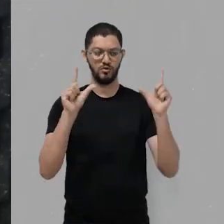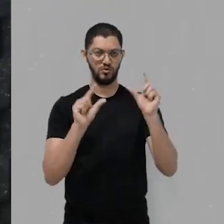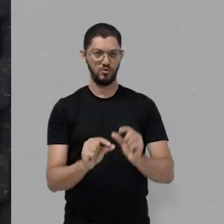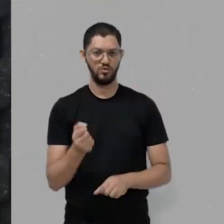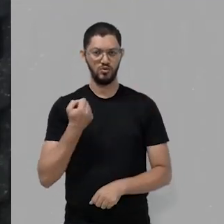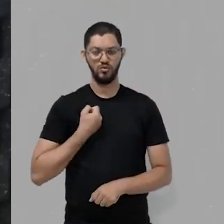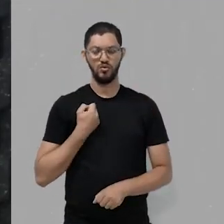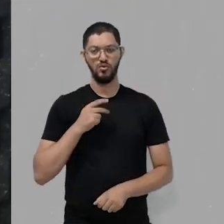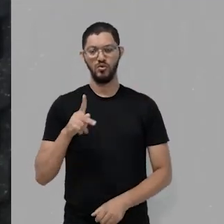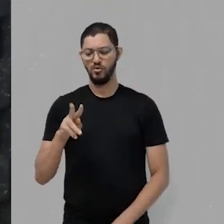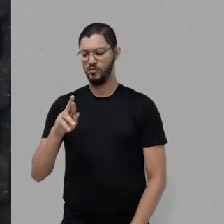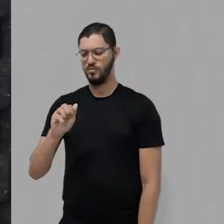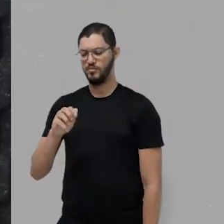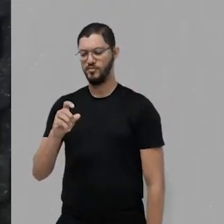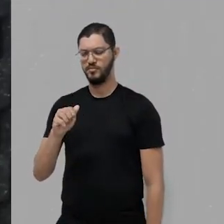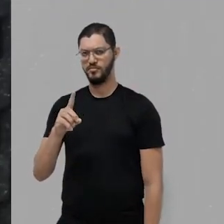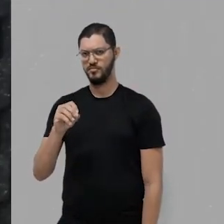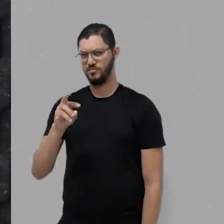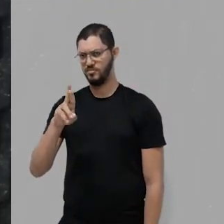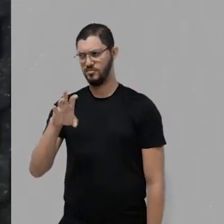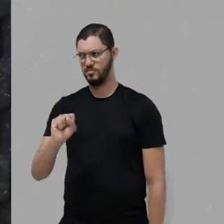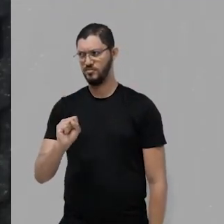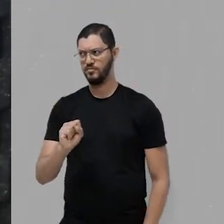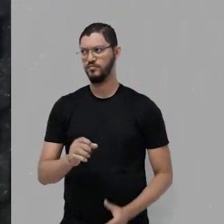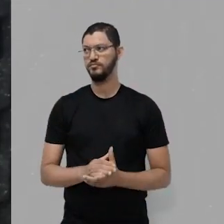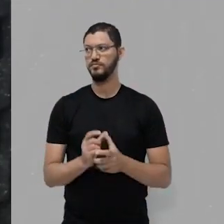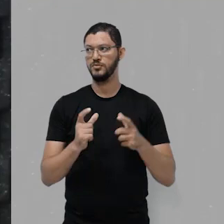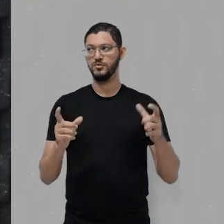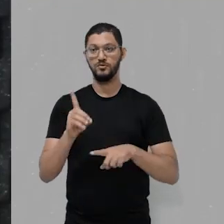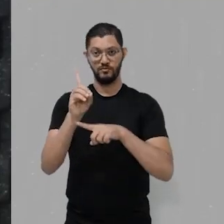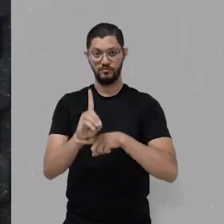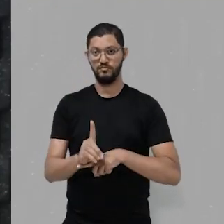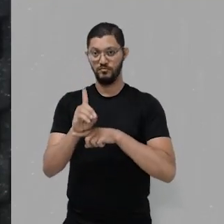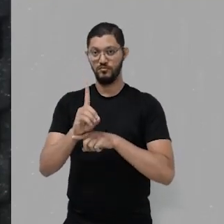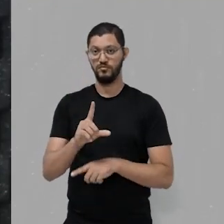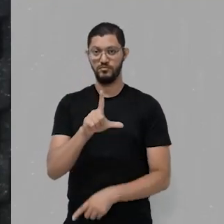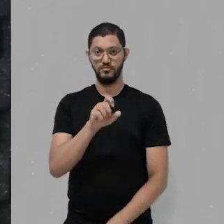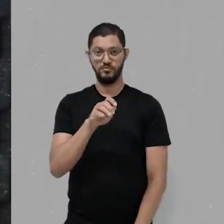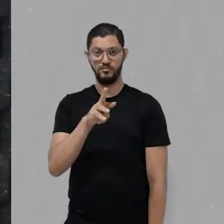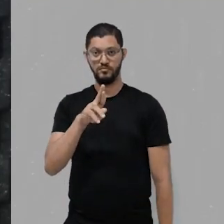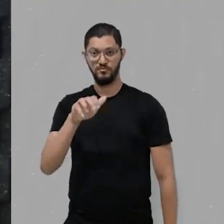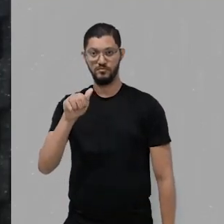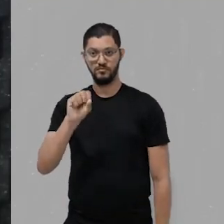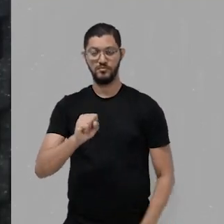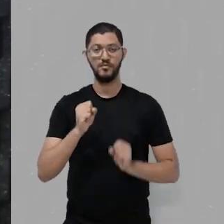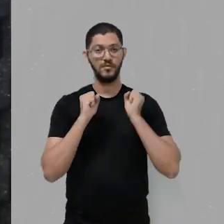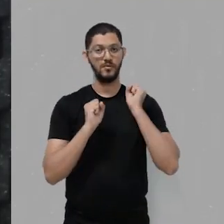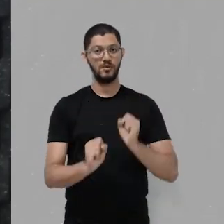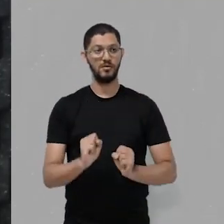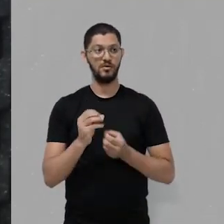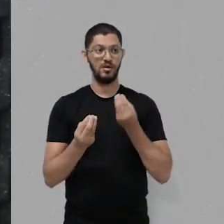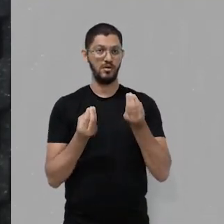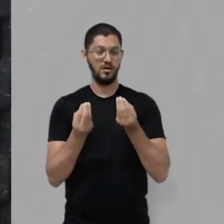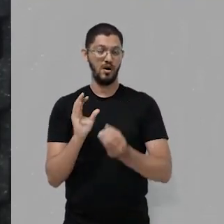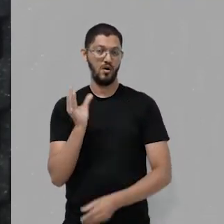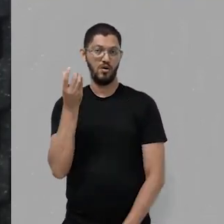diminuir o número de predadores, porque, olha só, a alta densidade de lebres também pode